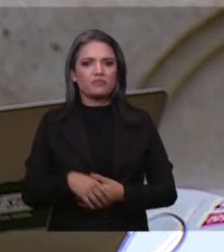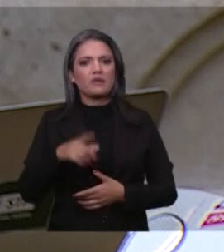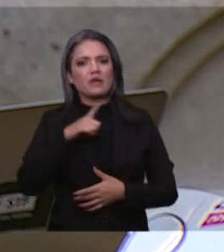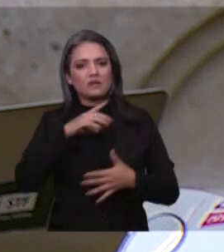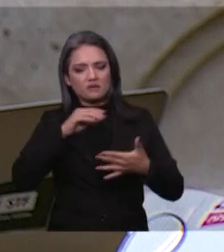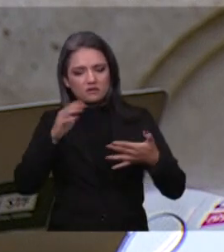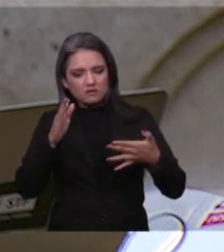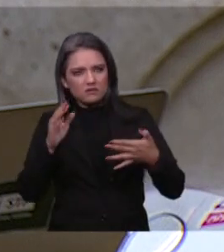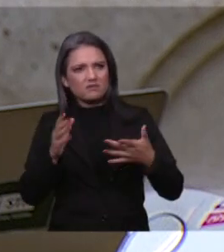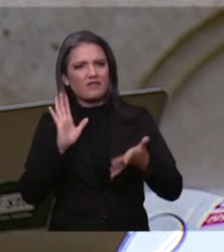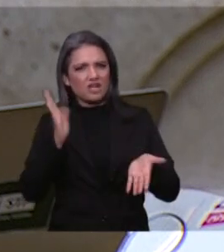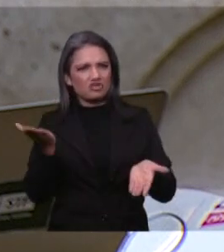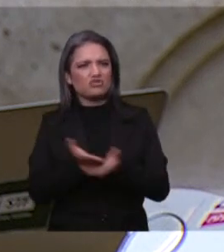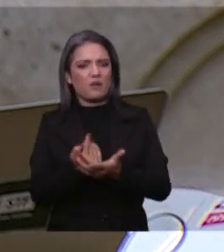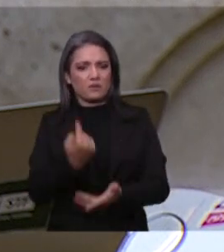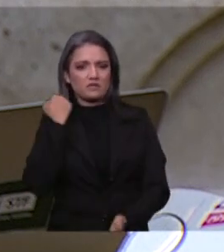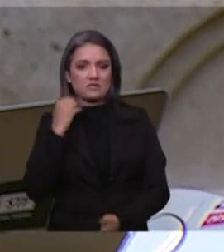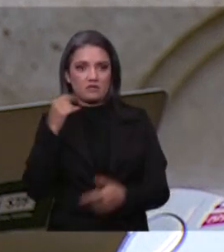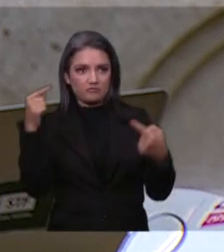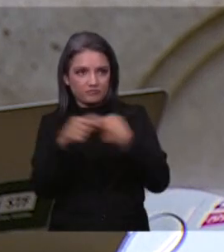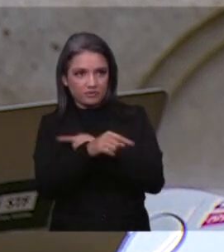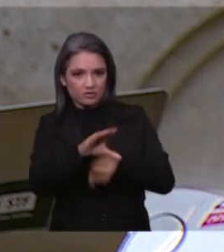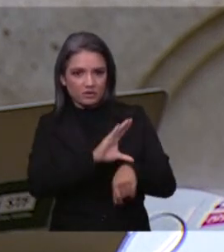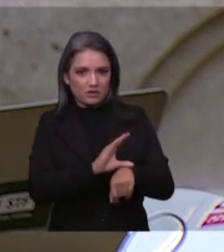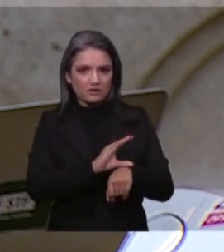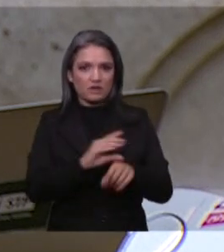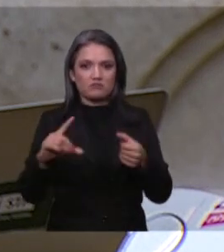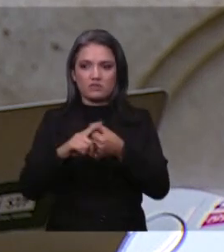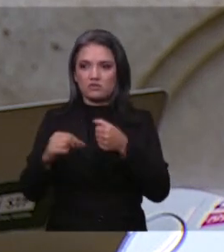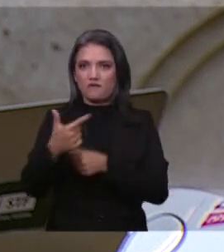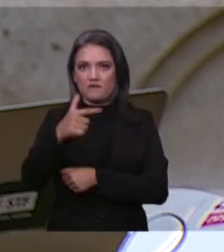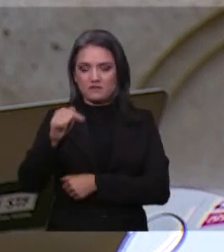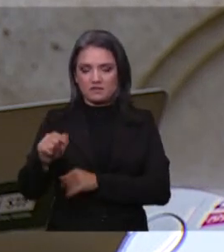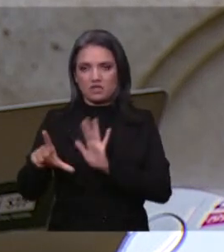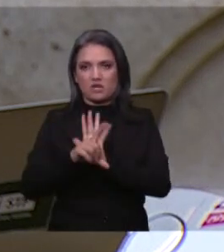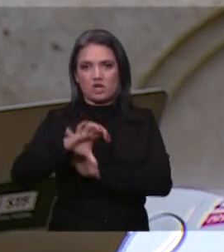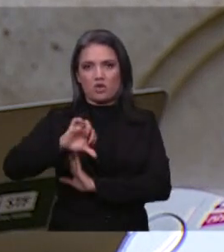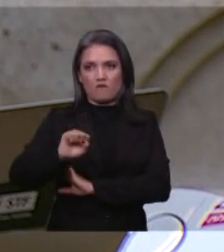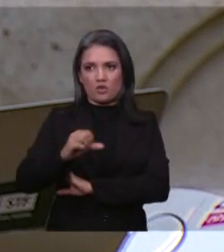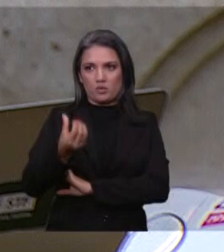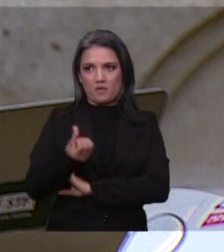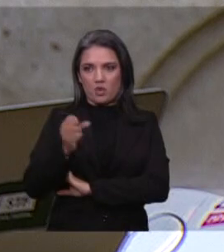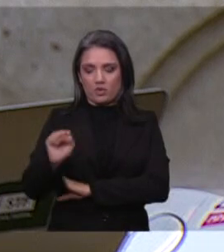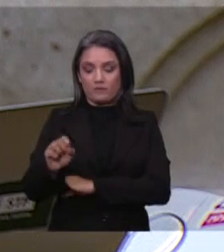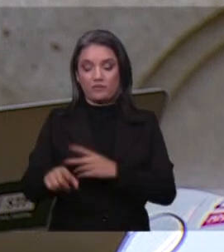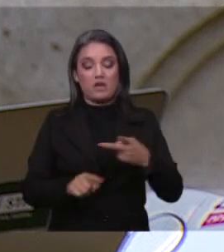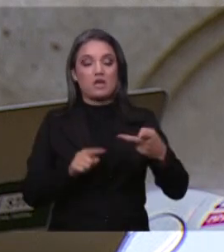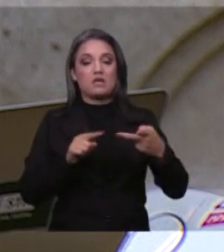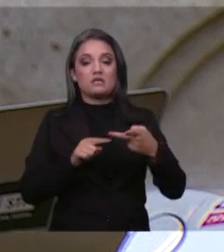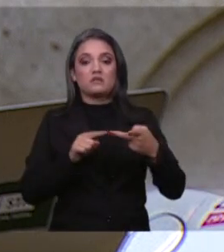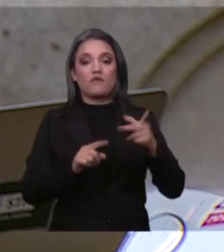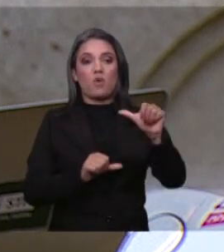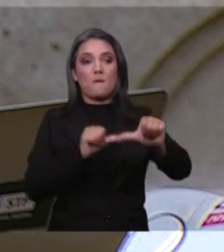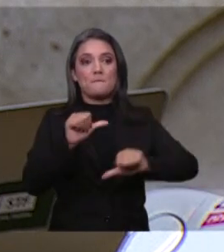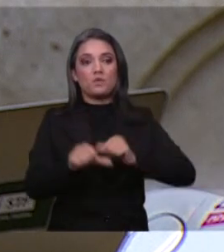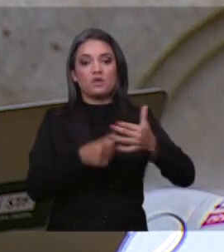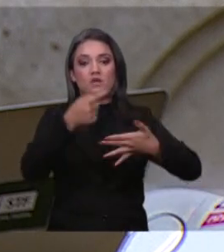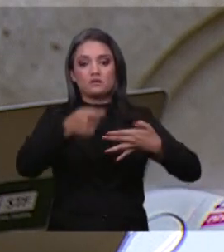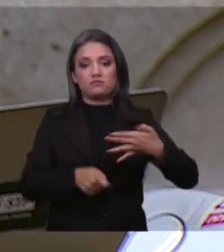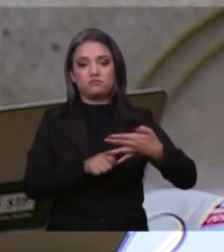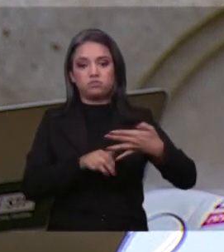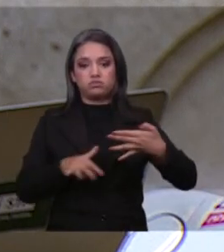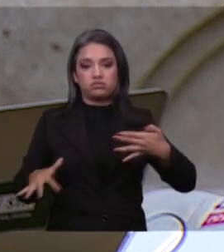for declaração de inconstitucionalidade, aplica-se o 27 da 9868. Se for mudança